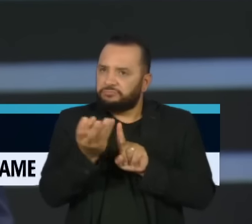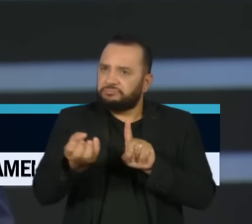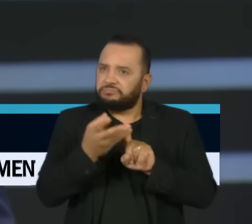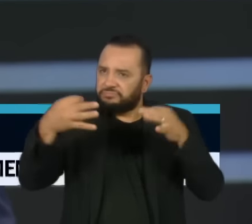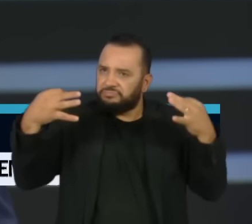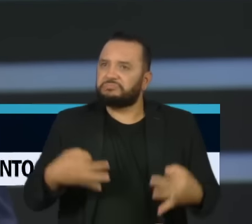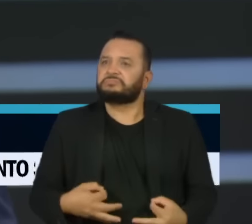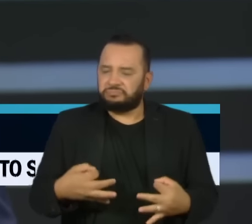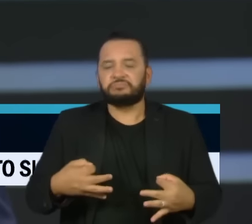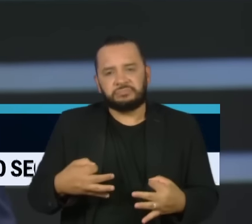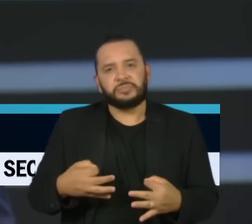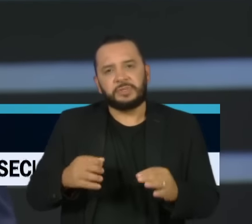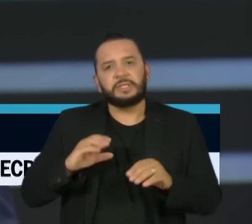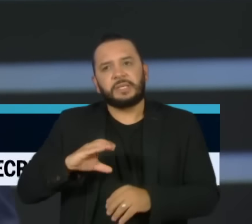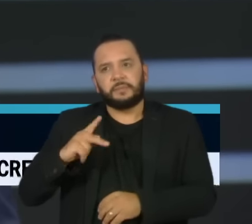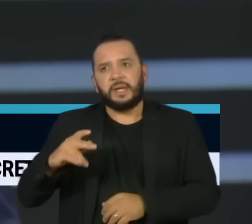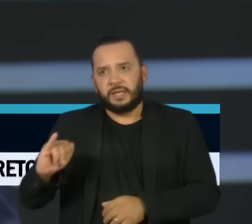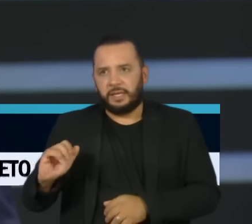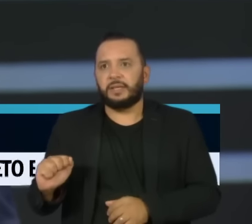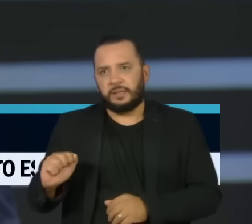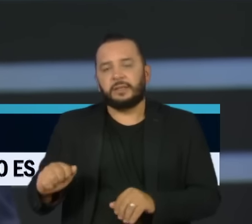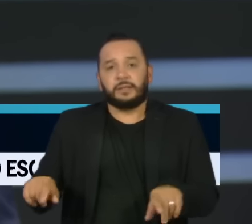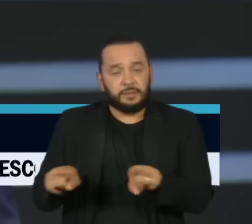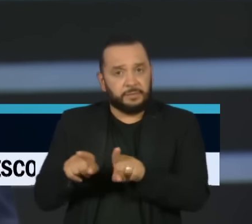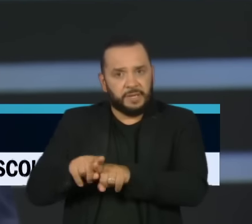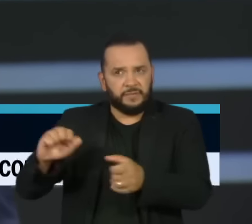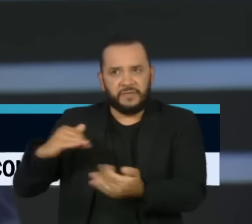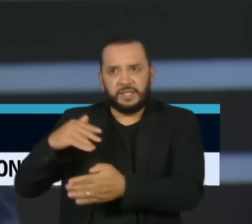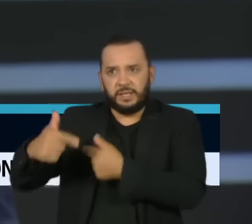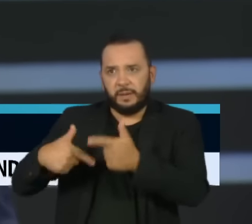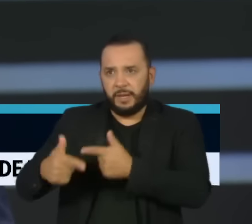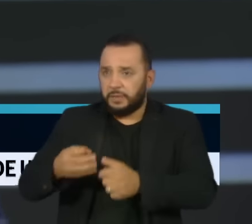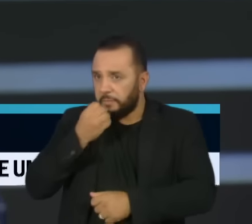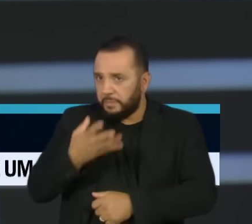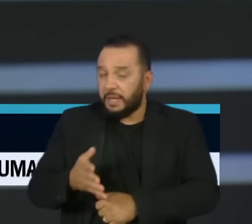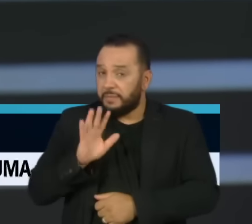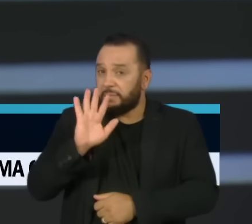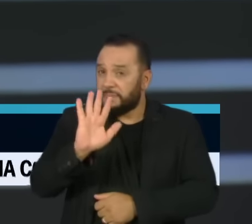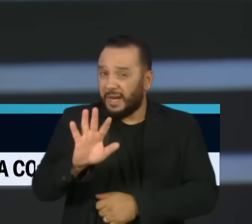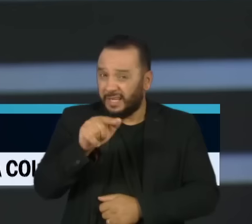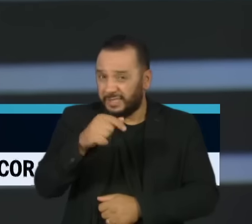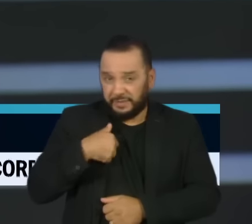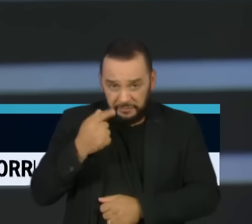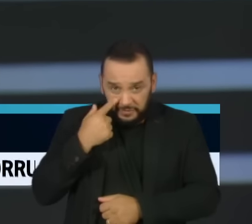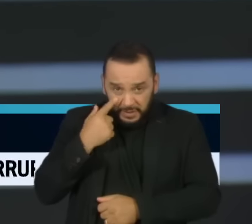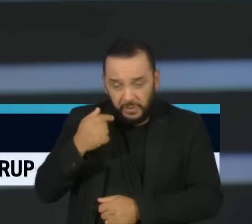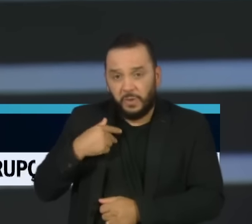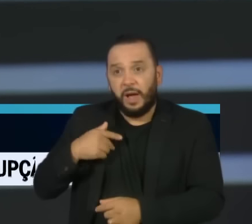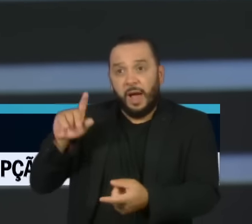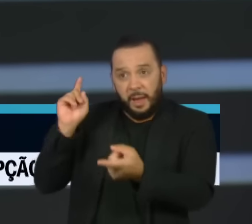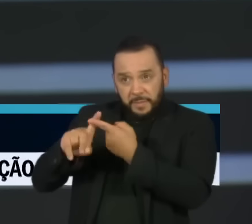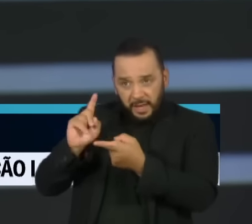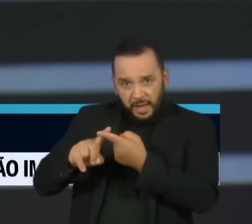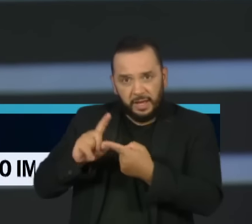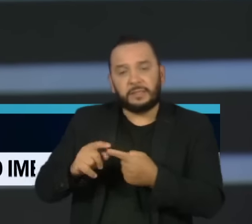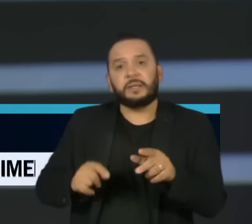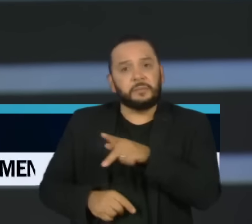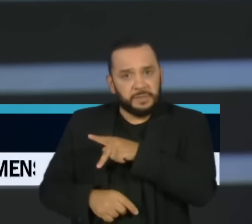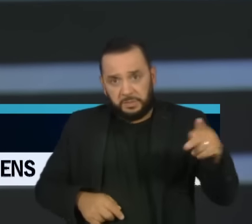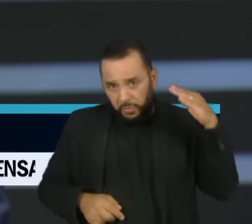está fazendo muito bem o seu trabalho. Agora, deve ser registrado, isso é intolerável, a ameaça de morte feita pelo presidente da